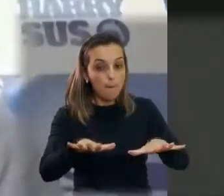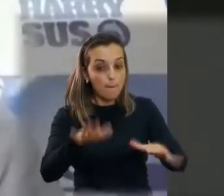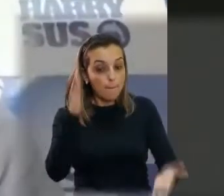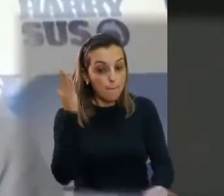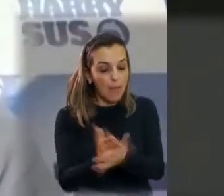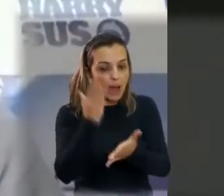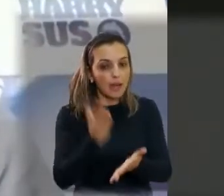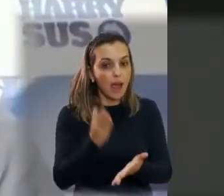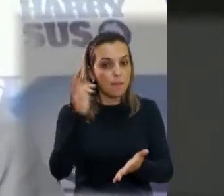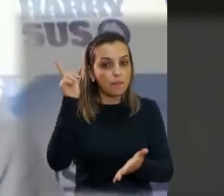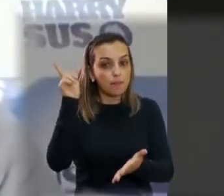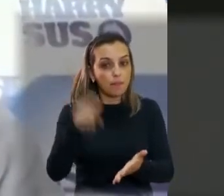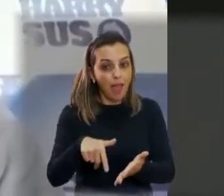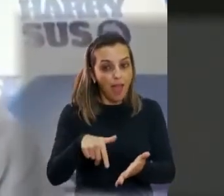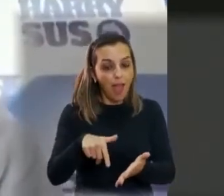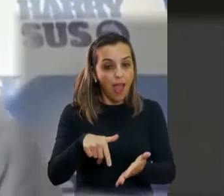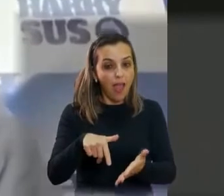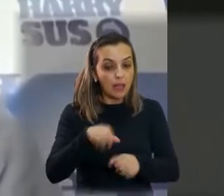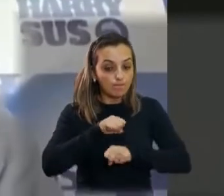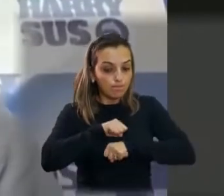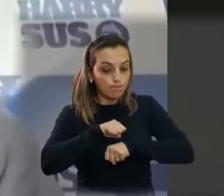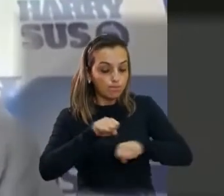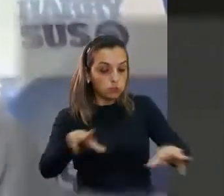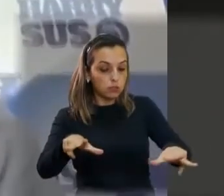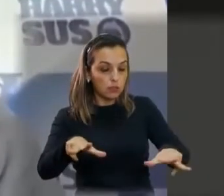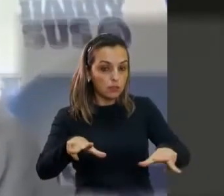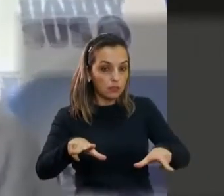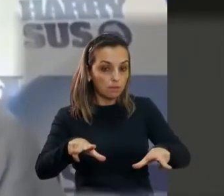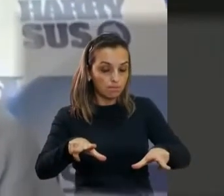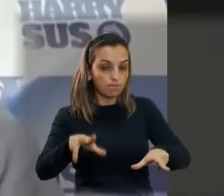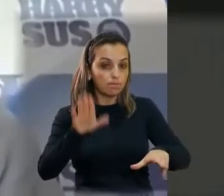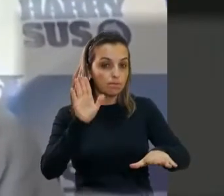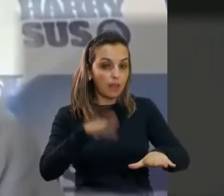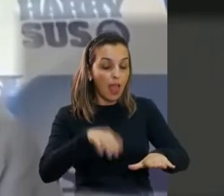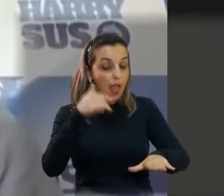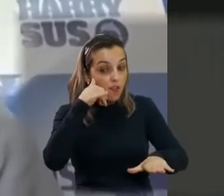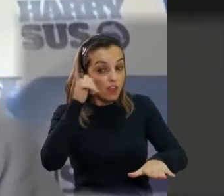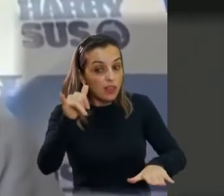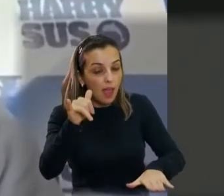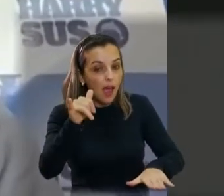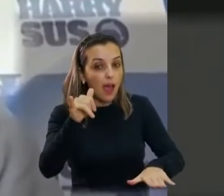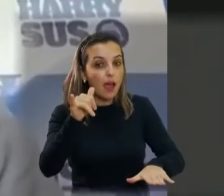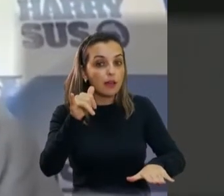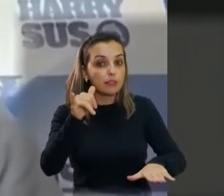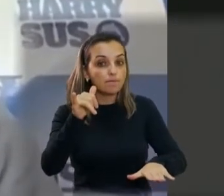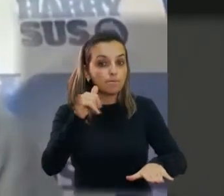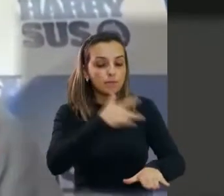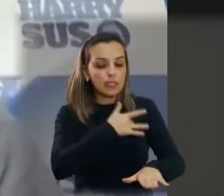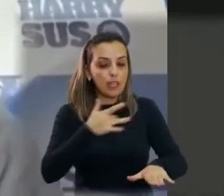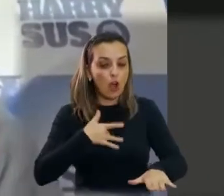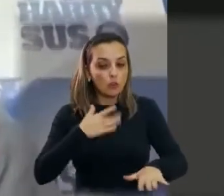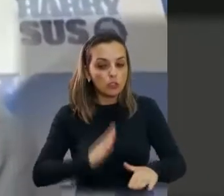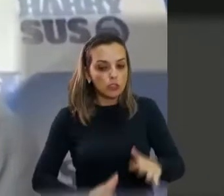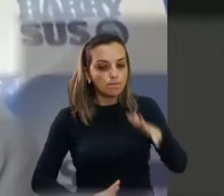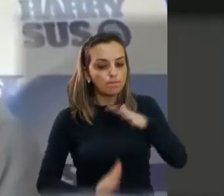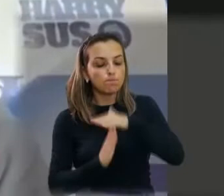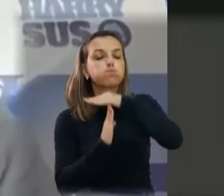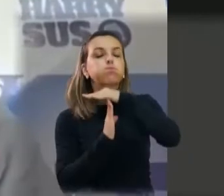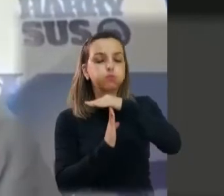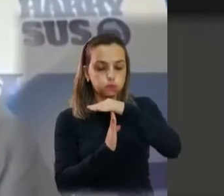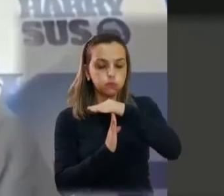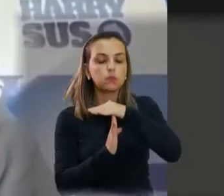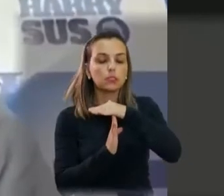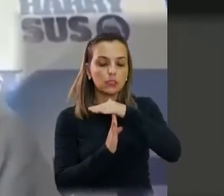sobre pegar, é sobre transmitir para que se evite um colapso maior do